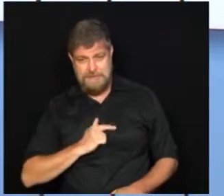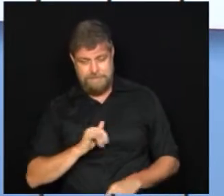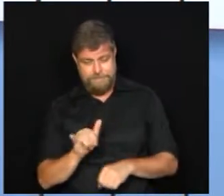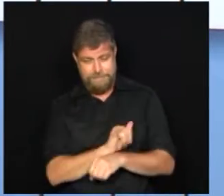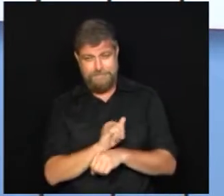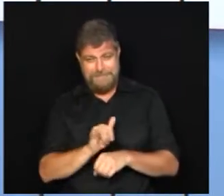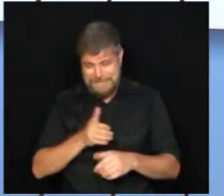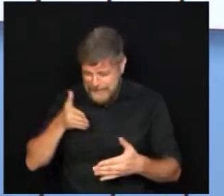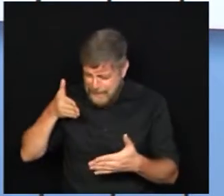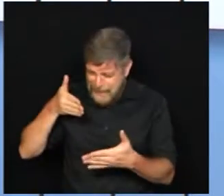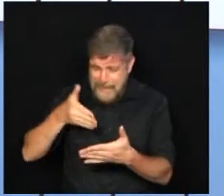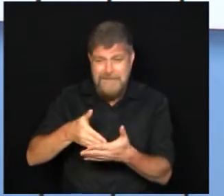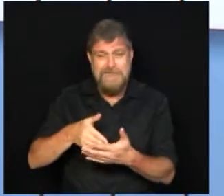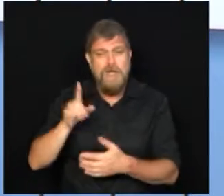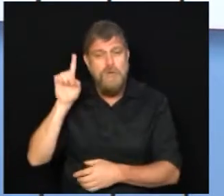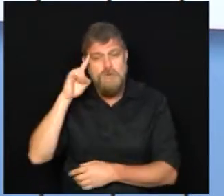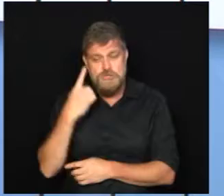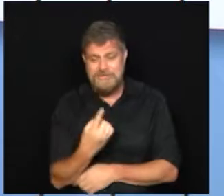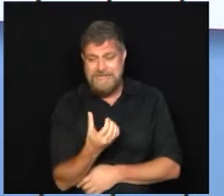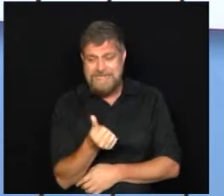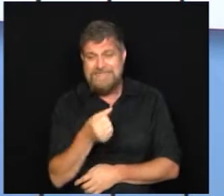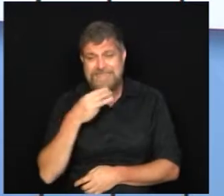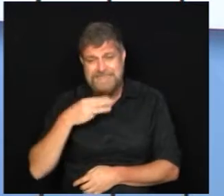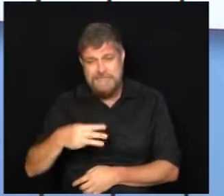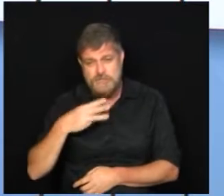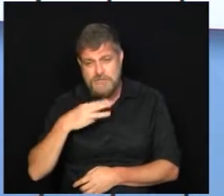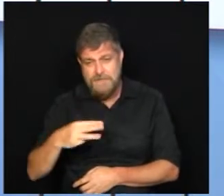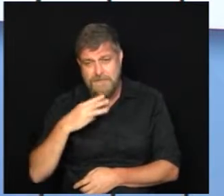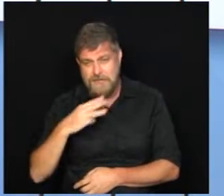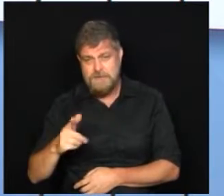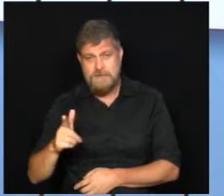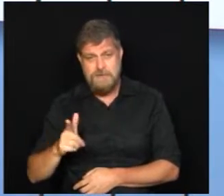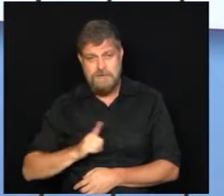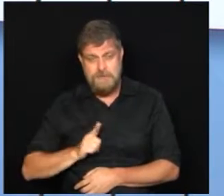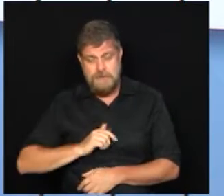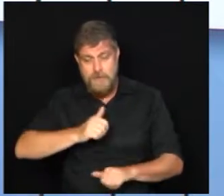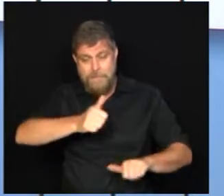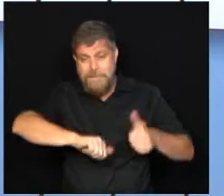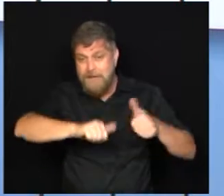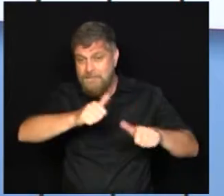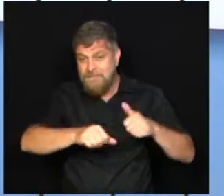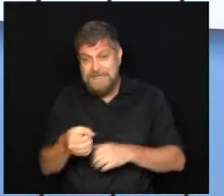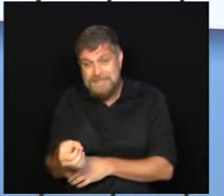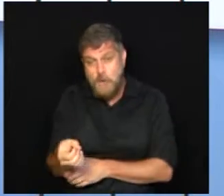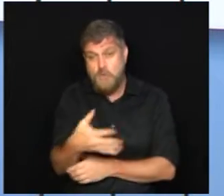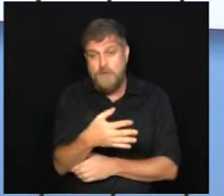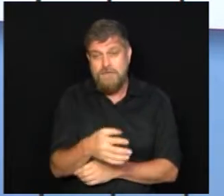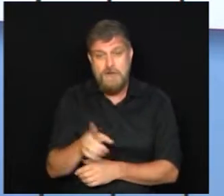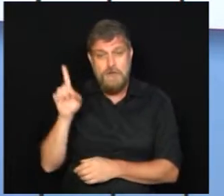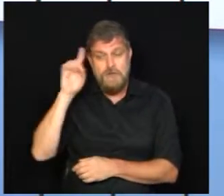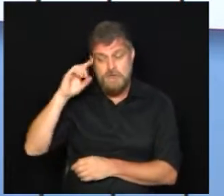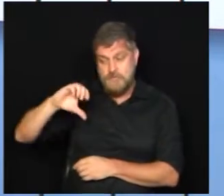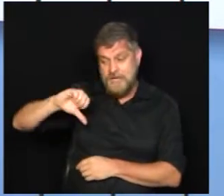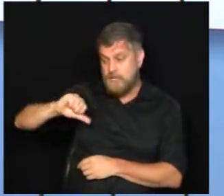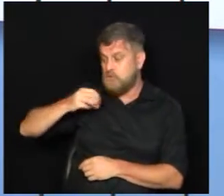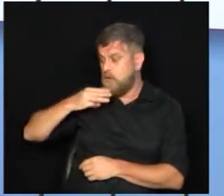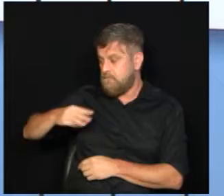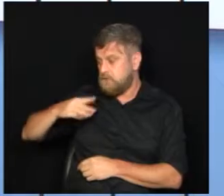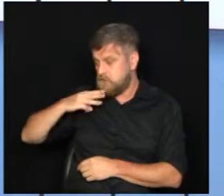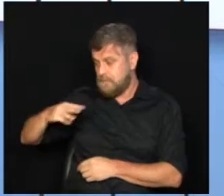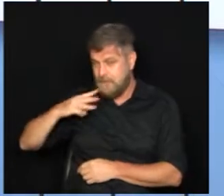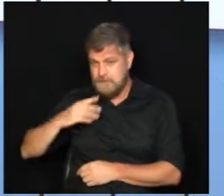medidas que vão até o dia 16 de Março uma nova avaliação que será feita no dia nove de Março